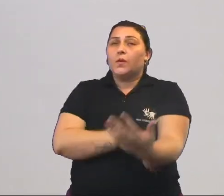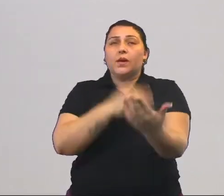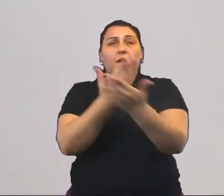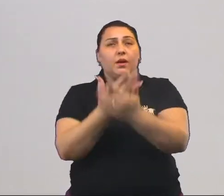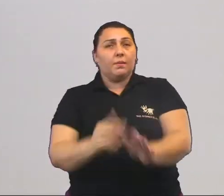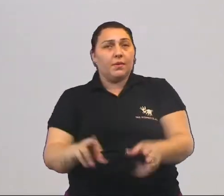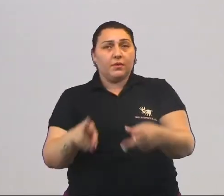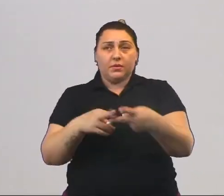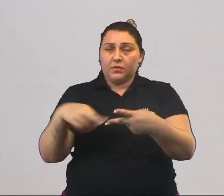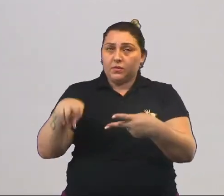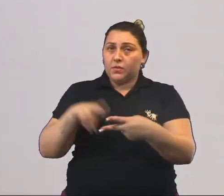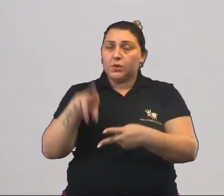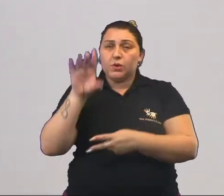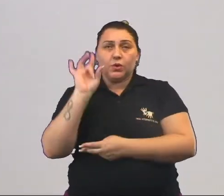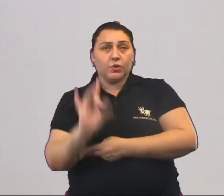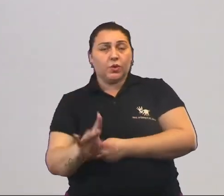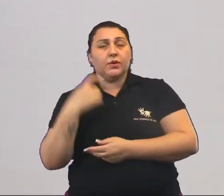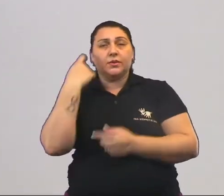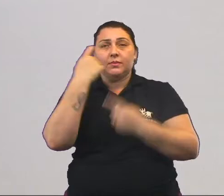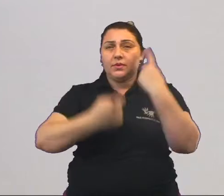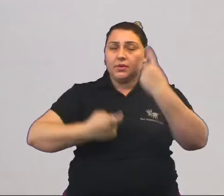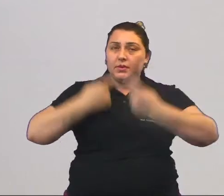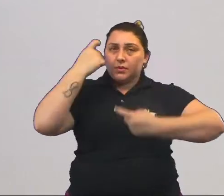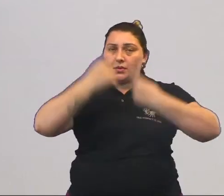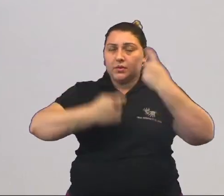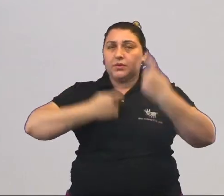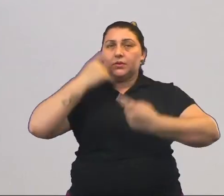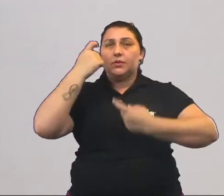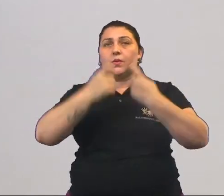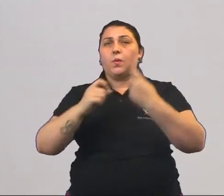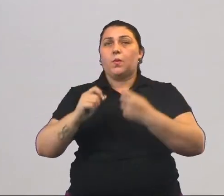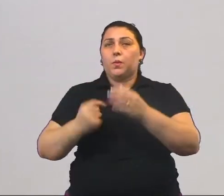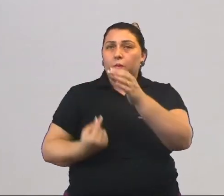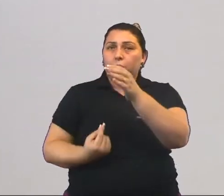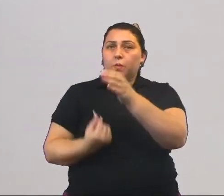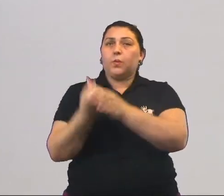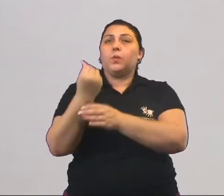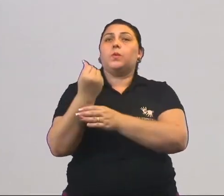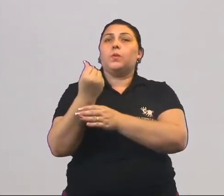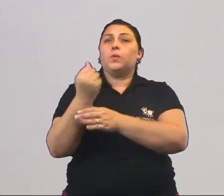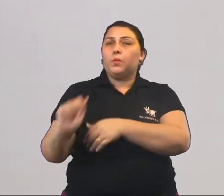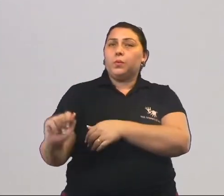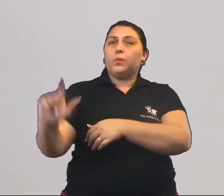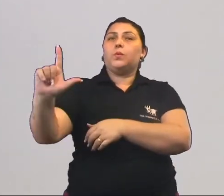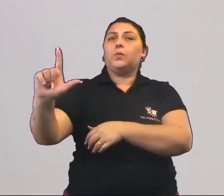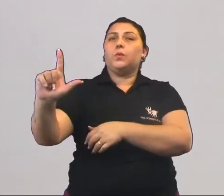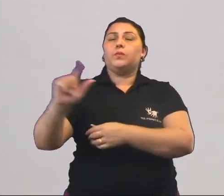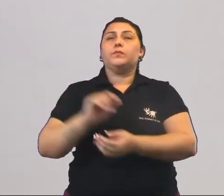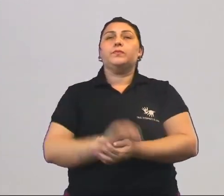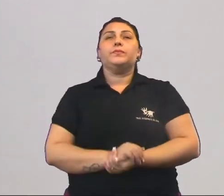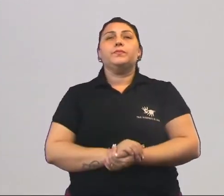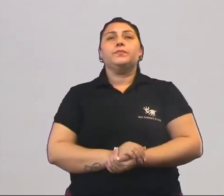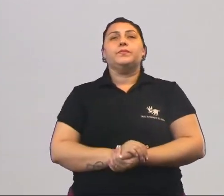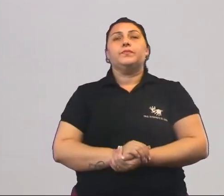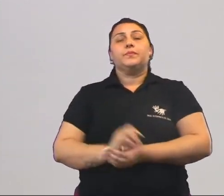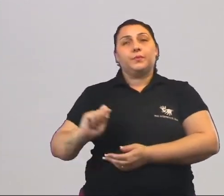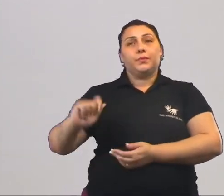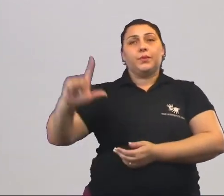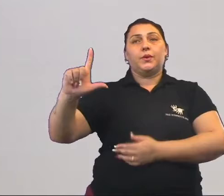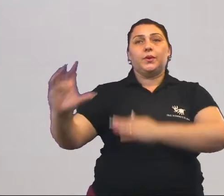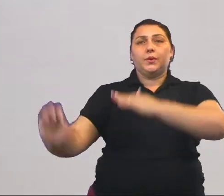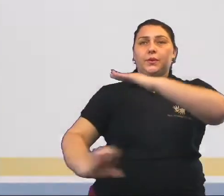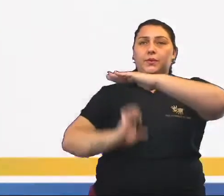desses recursos? Ou só você está se preocupando aí com a questão capitalista, com o lucro, né? Em aumentar o lucro